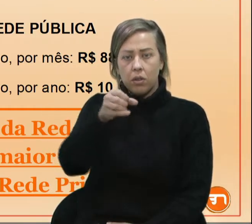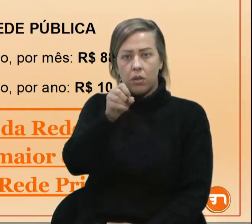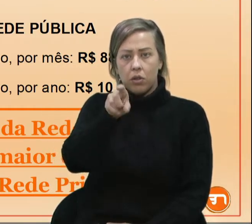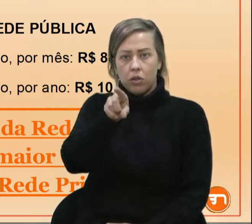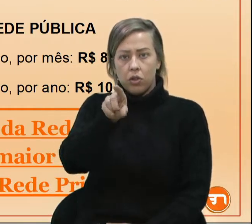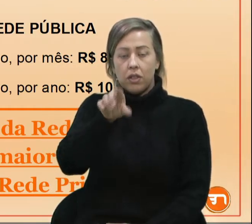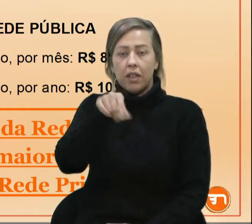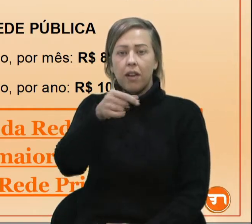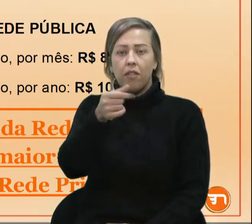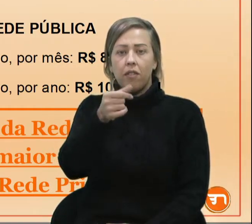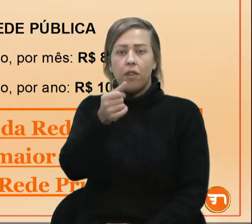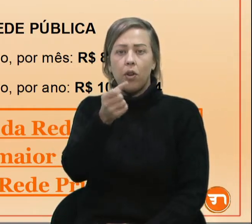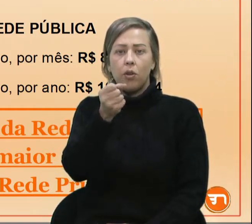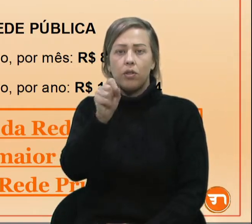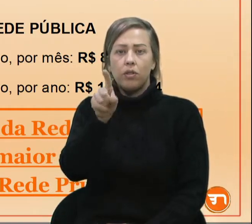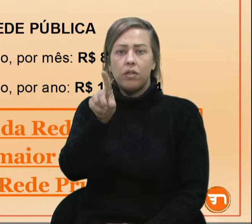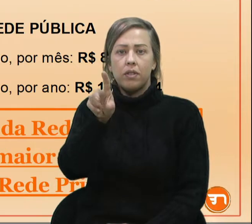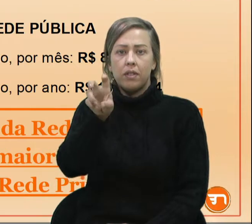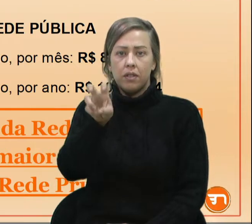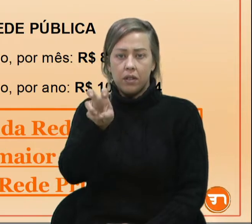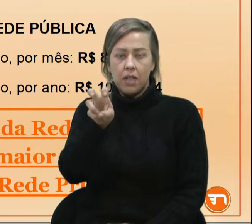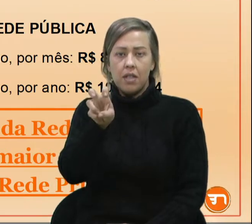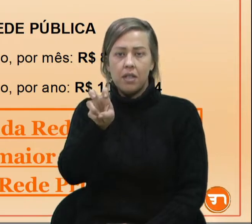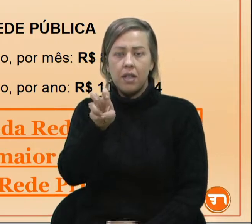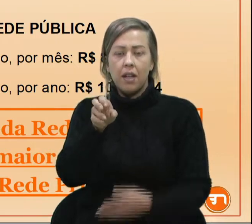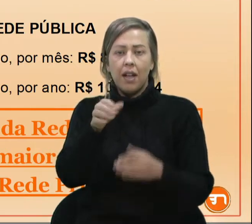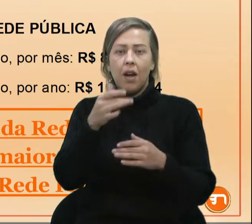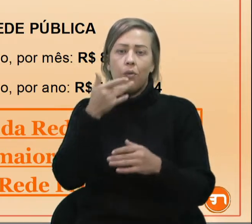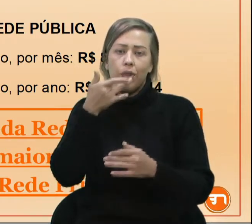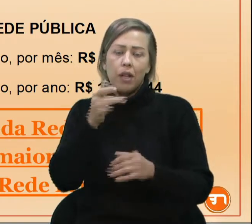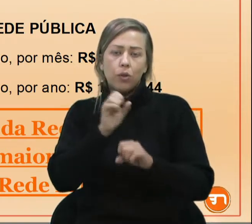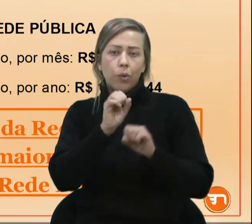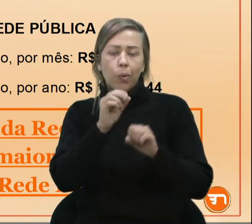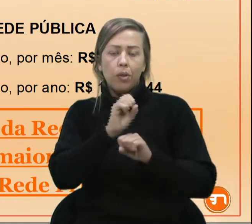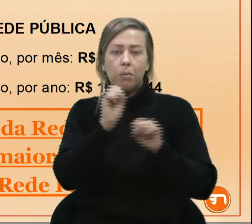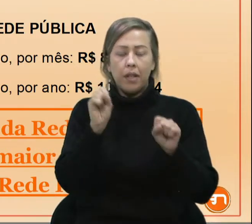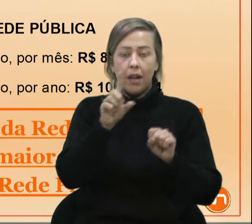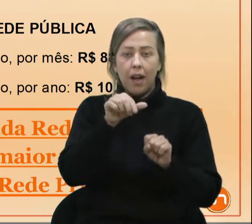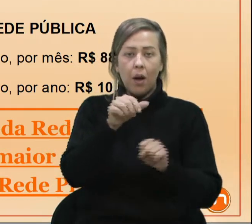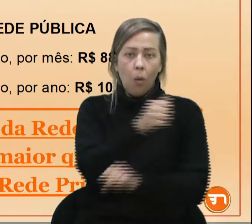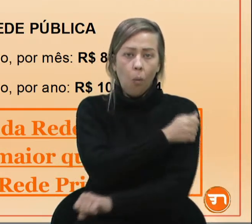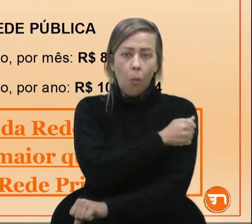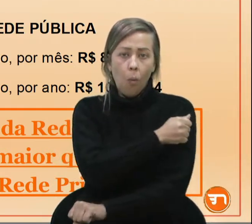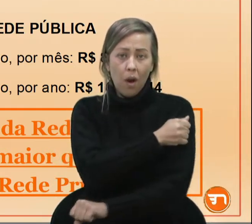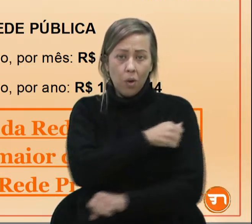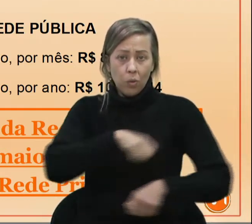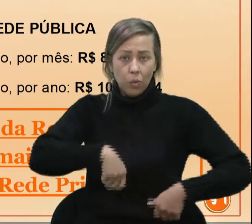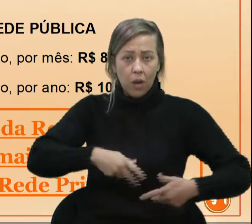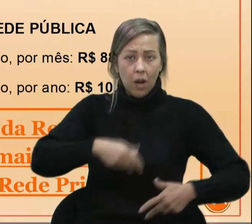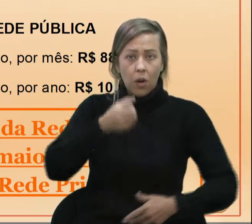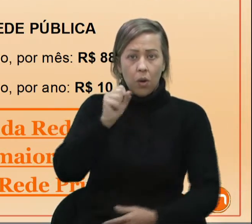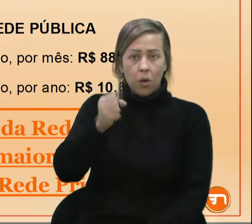ensino fundamental. Enquanto um aluno na rede pública custa R$